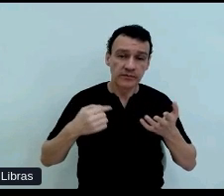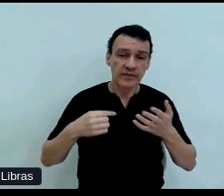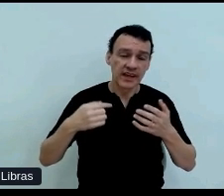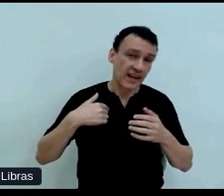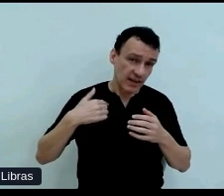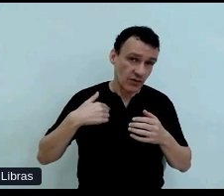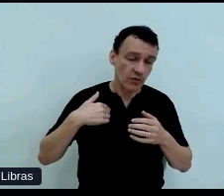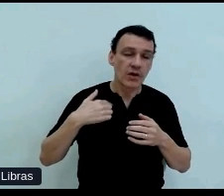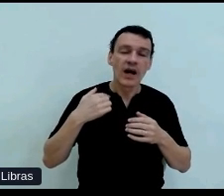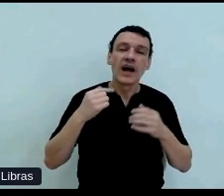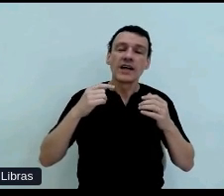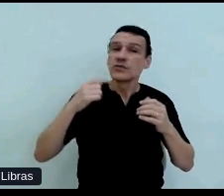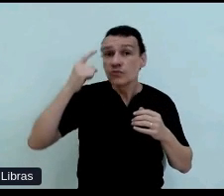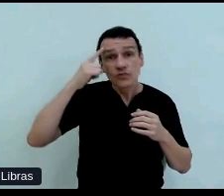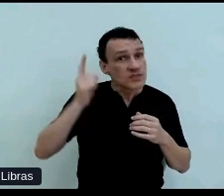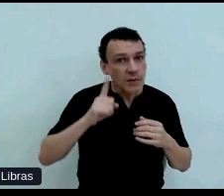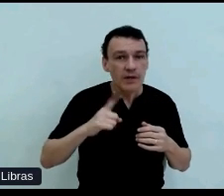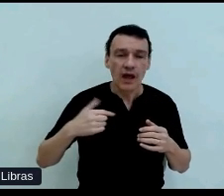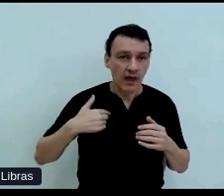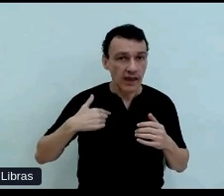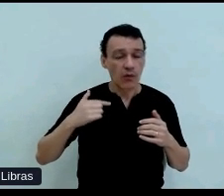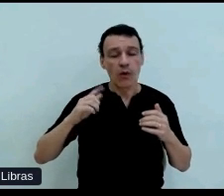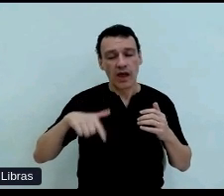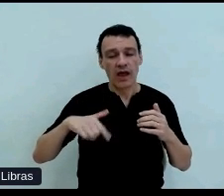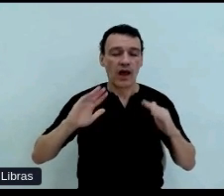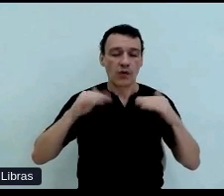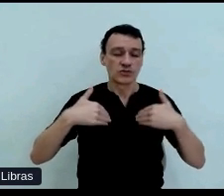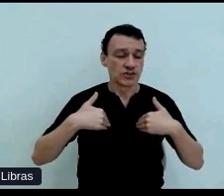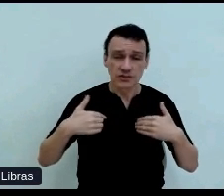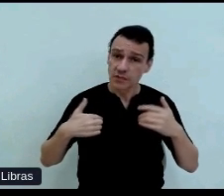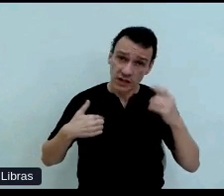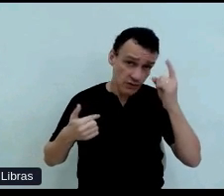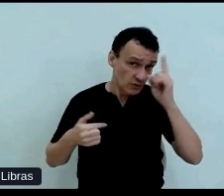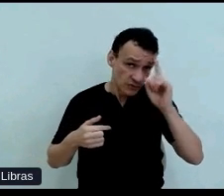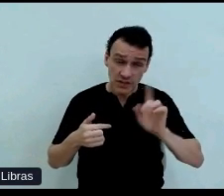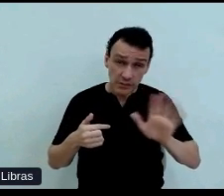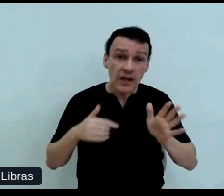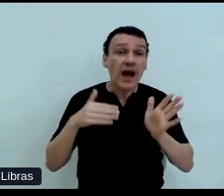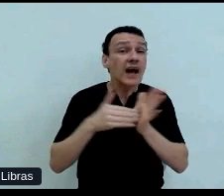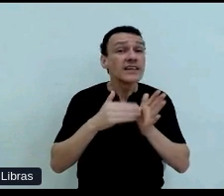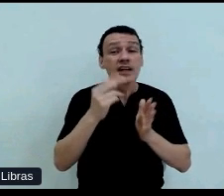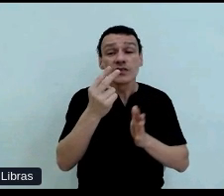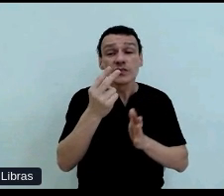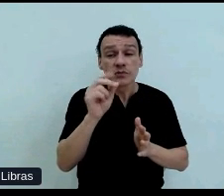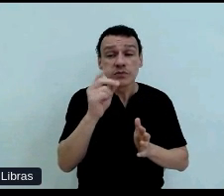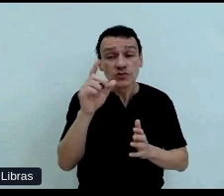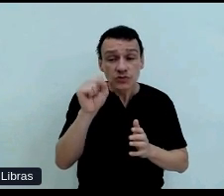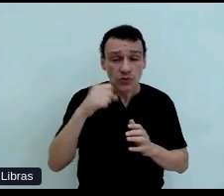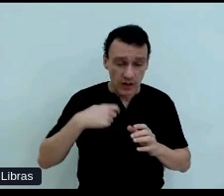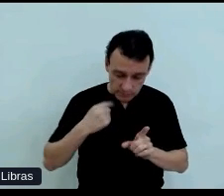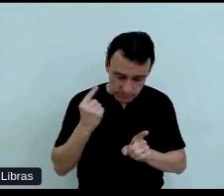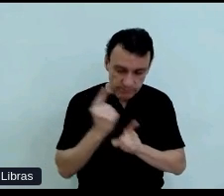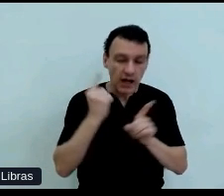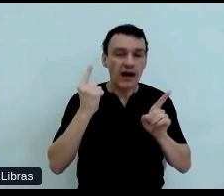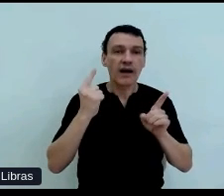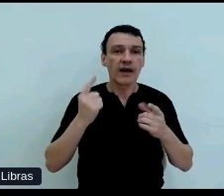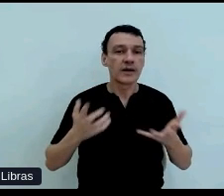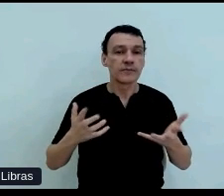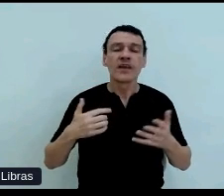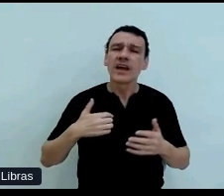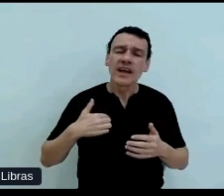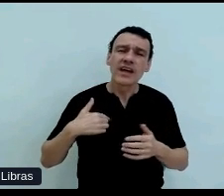não sabiam que tinha uma condição, não sabia que tinha uma deficiência. Porque são deficiências que não são aparentes,